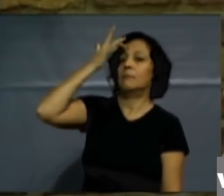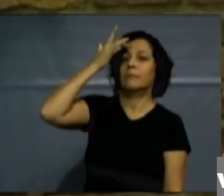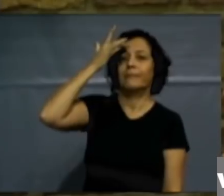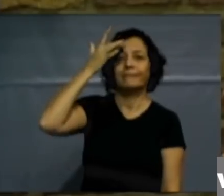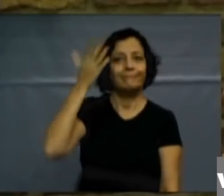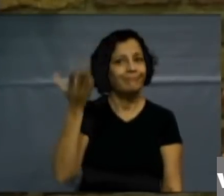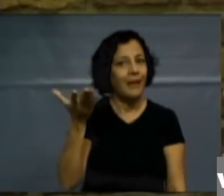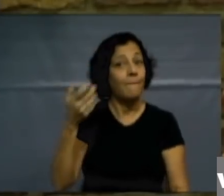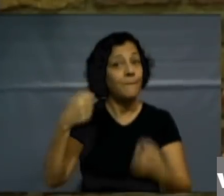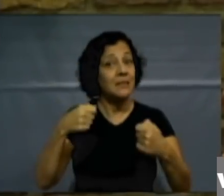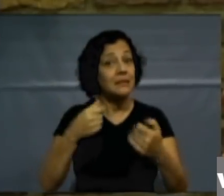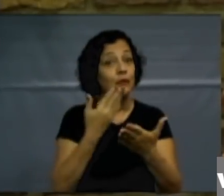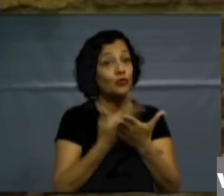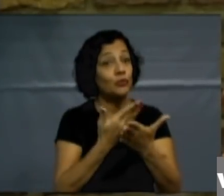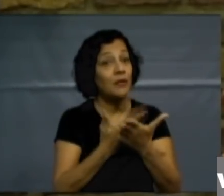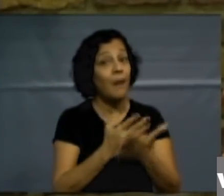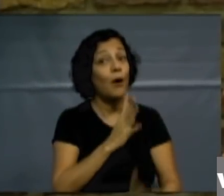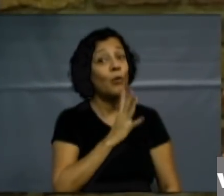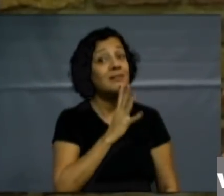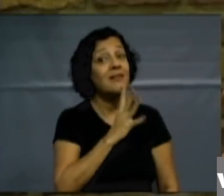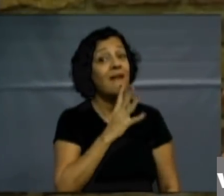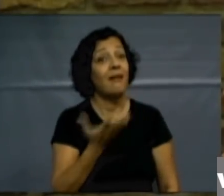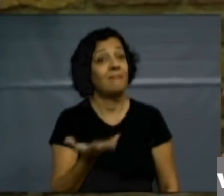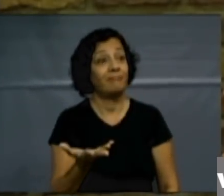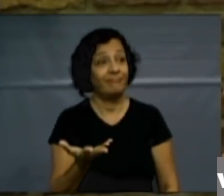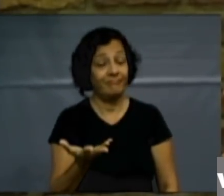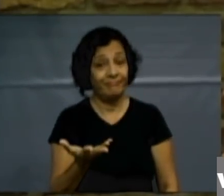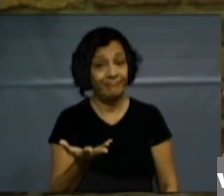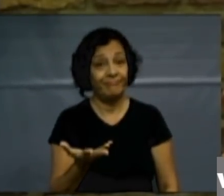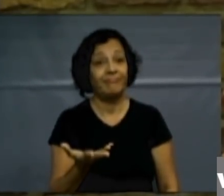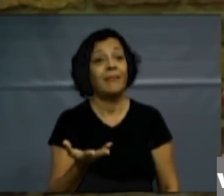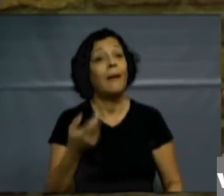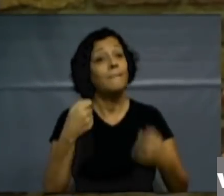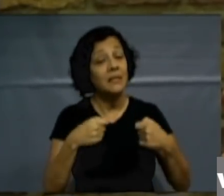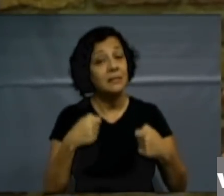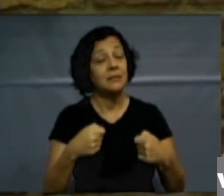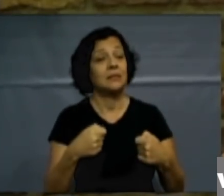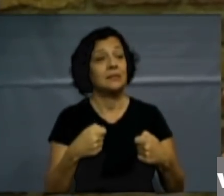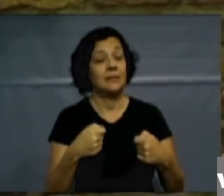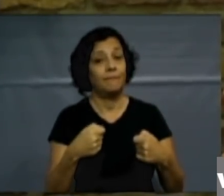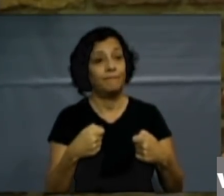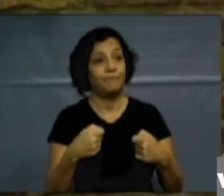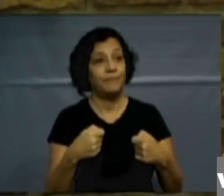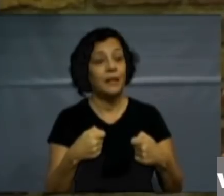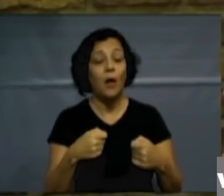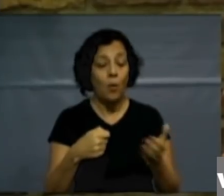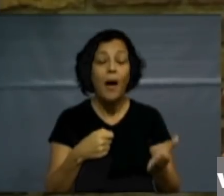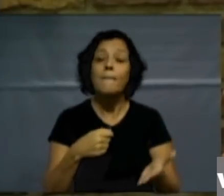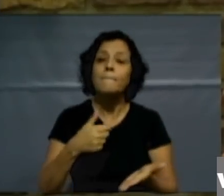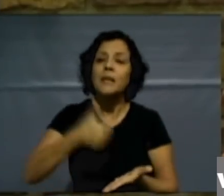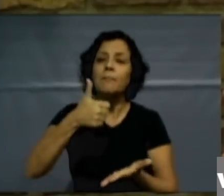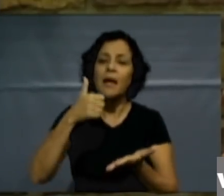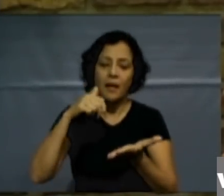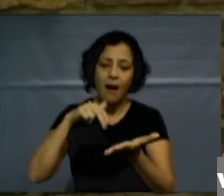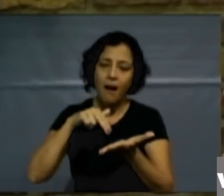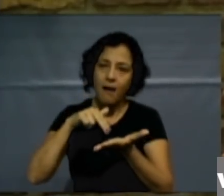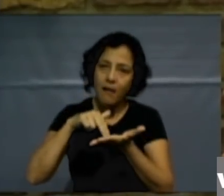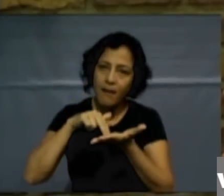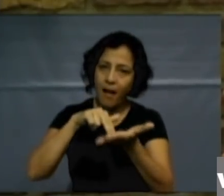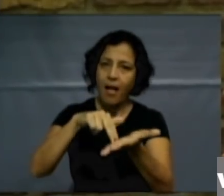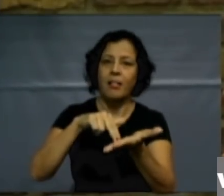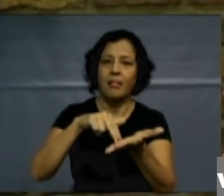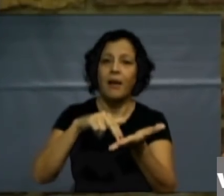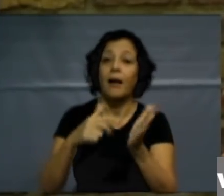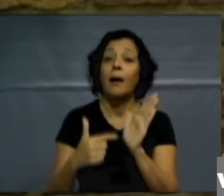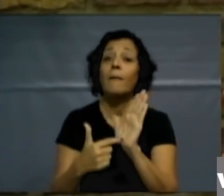Pode ter sido plasmada no cérebro dele. Né? Então a gente precisa ter o quê? A razão. Na primeira carta aos Tessalonicenses